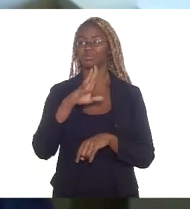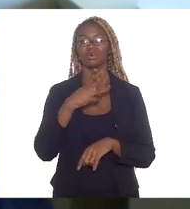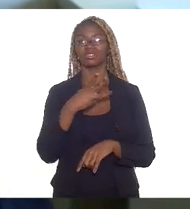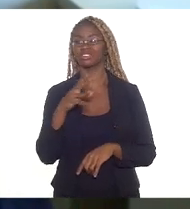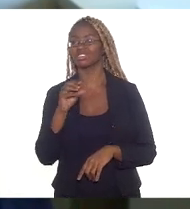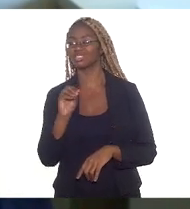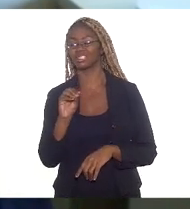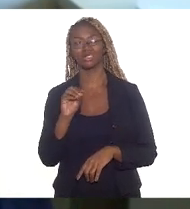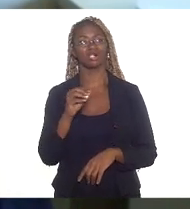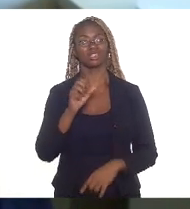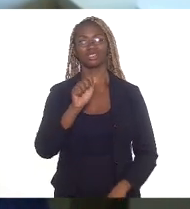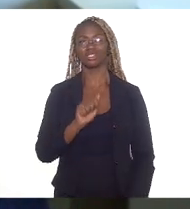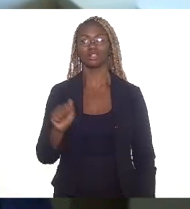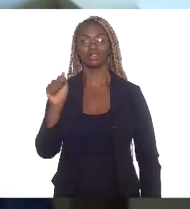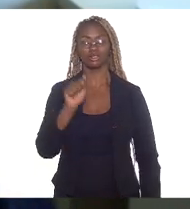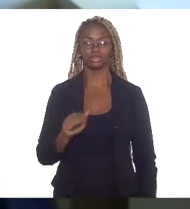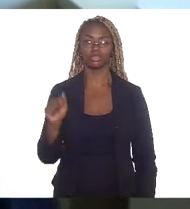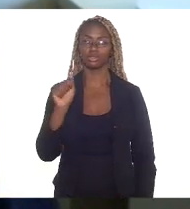associações